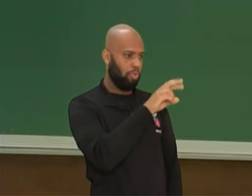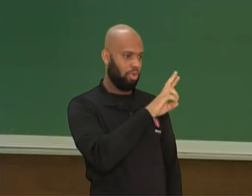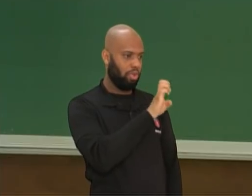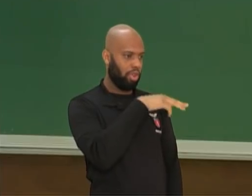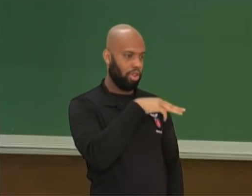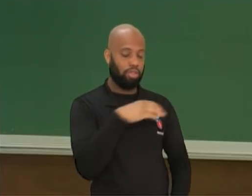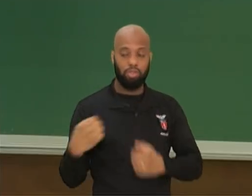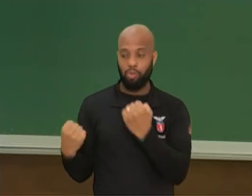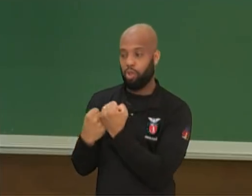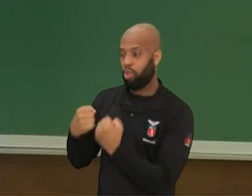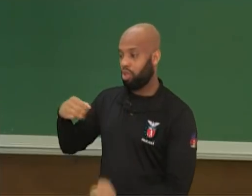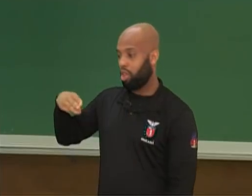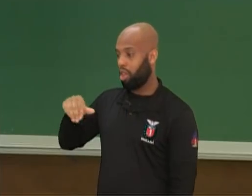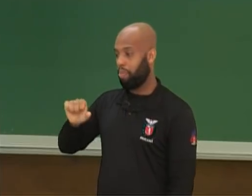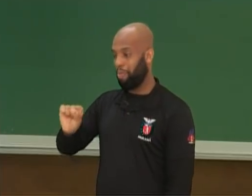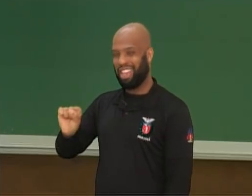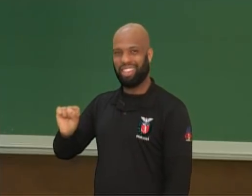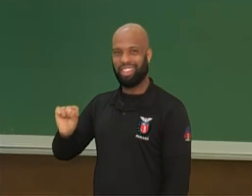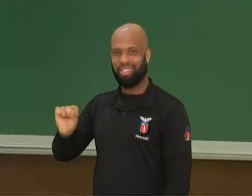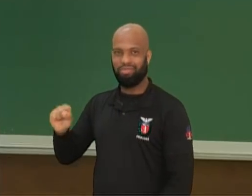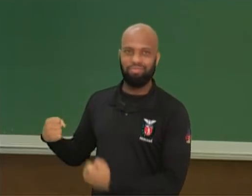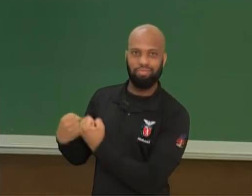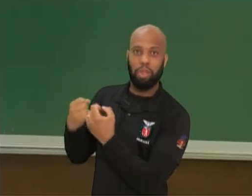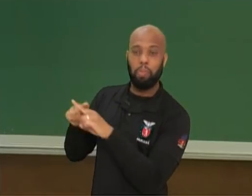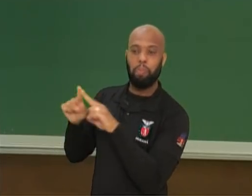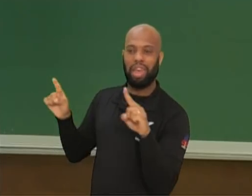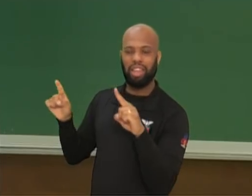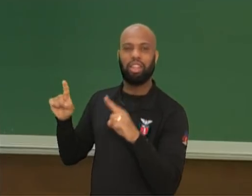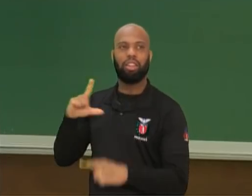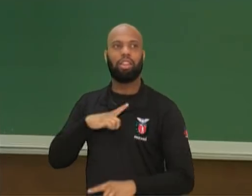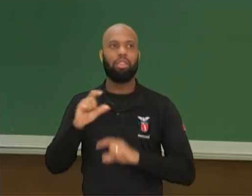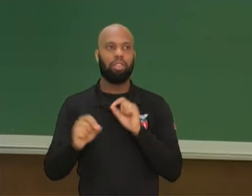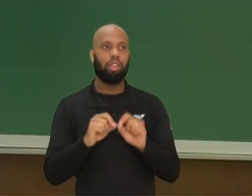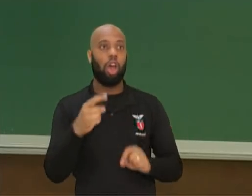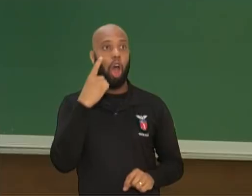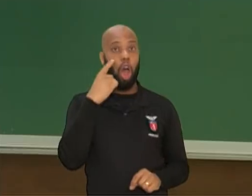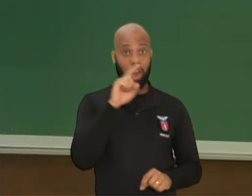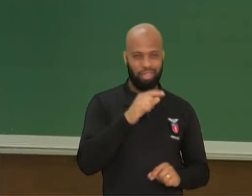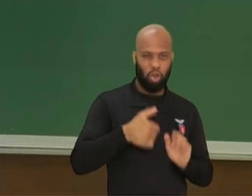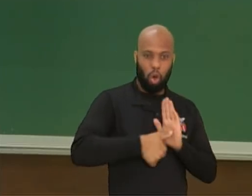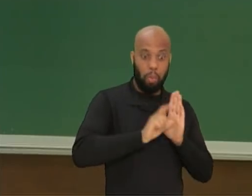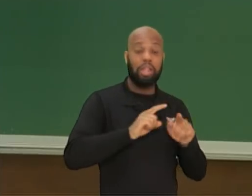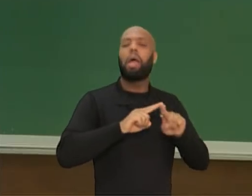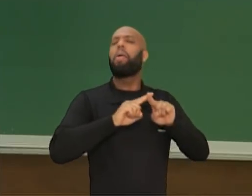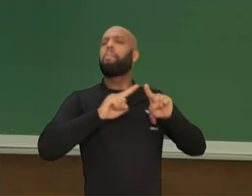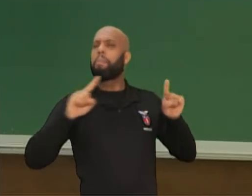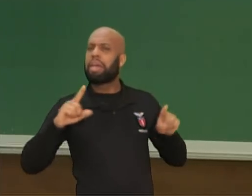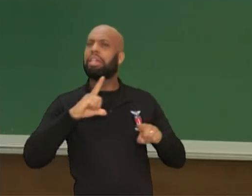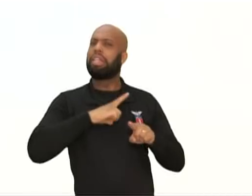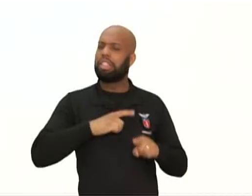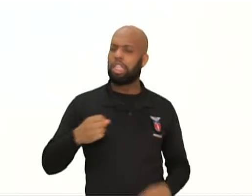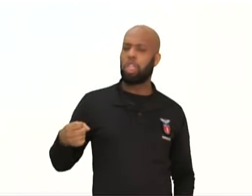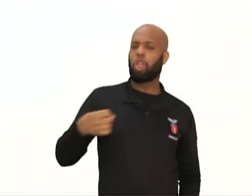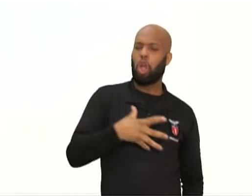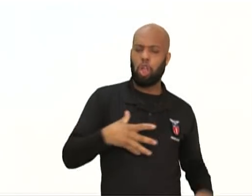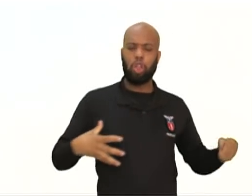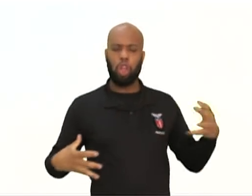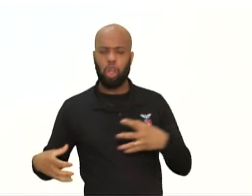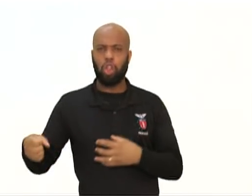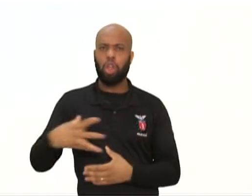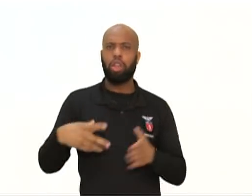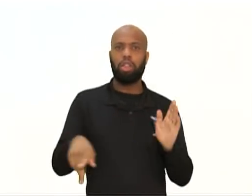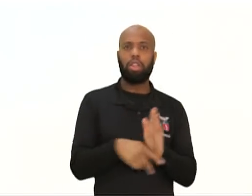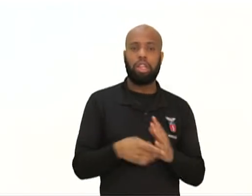eu colocasse o mas ali, mas apesar das grandes inovações tecnológicas, é preciso lembrar que a